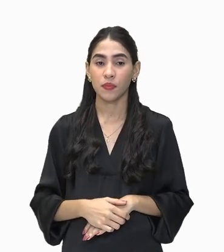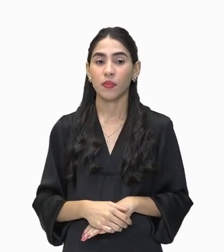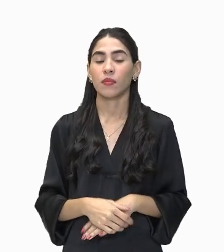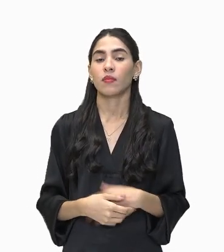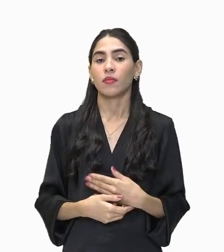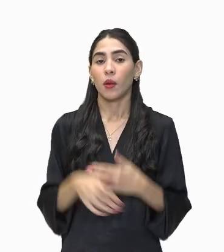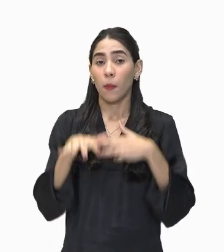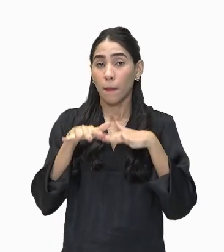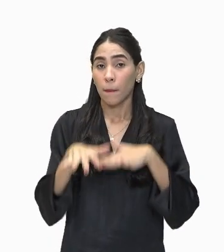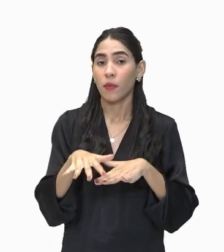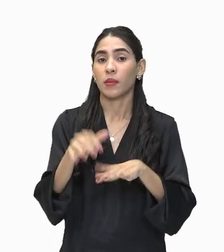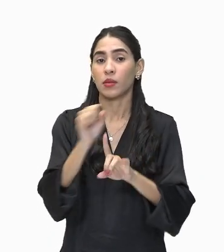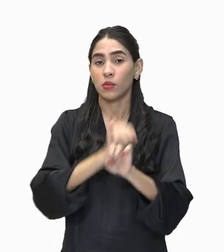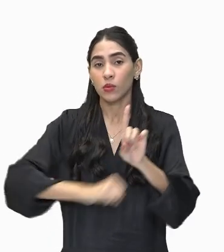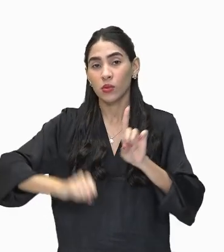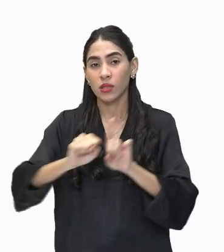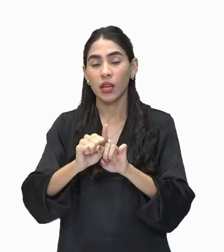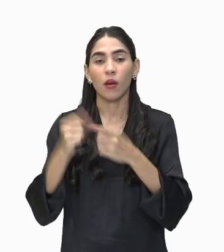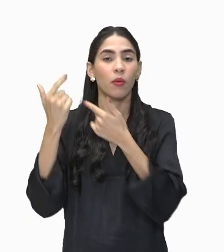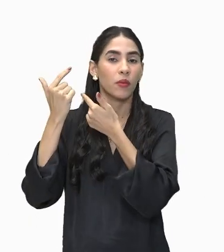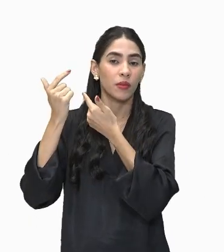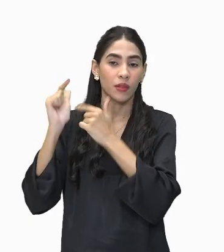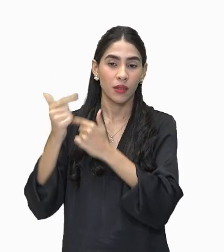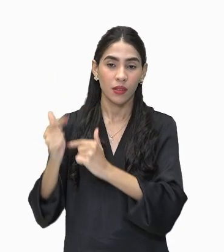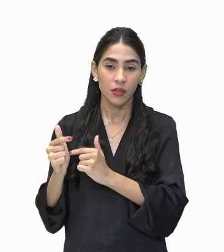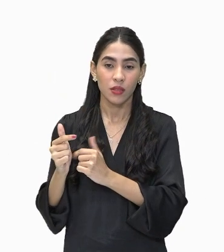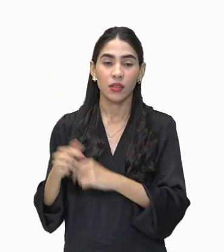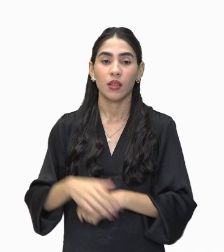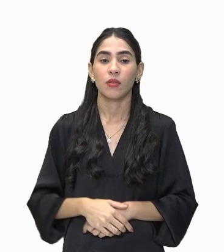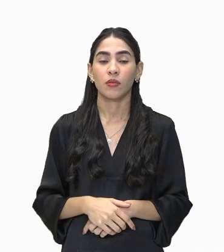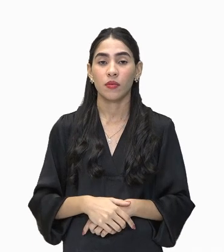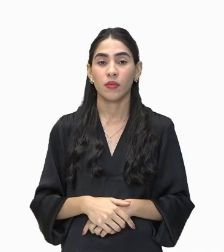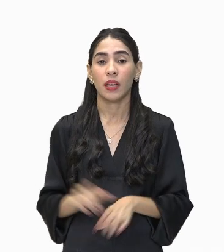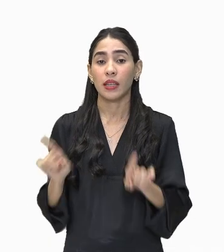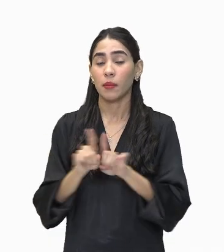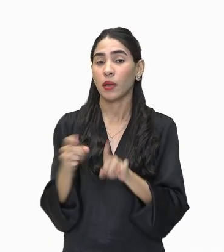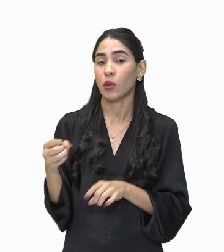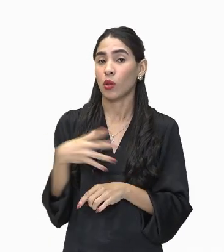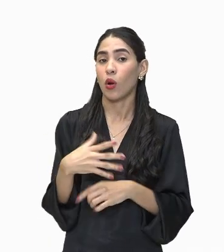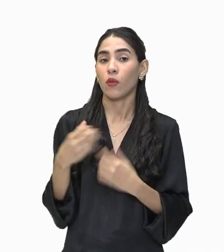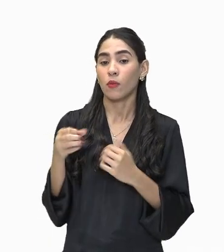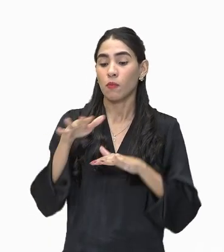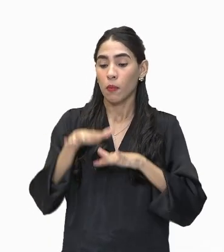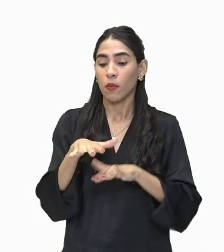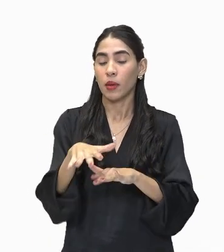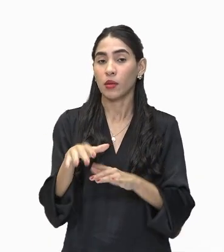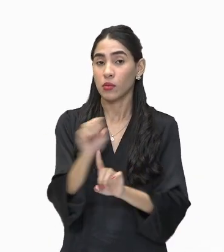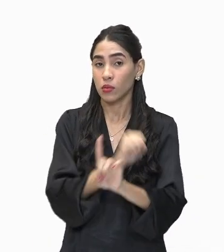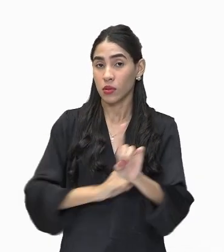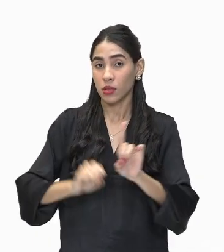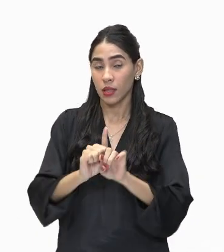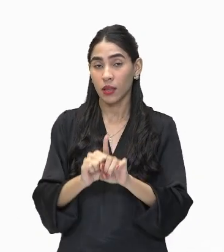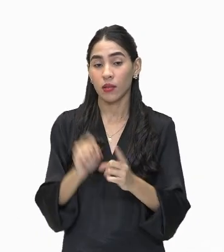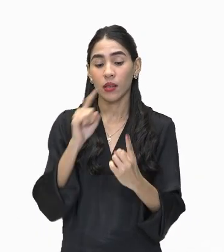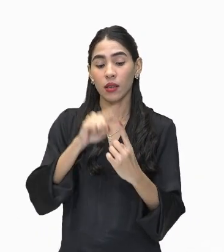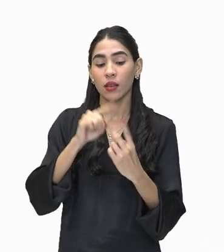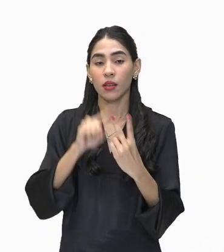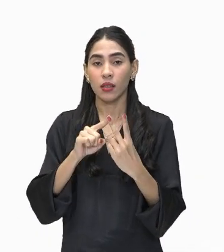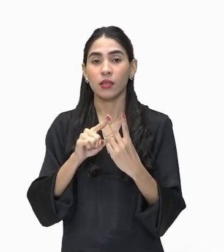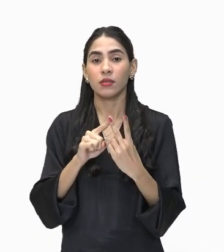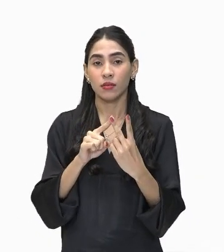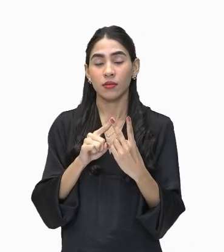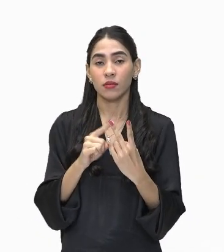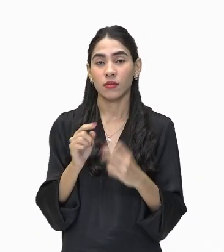sociais tradicionais e os novos movimentos sociais. Então, como nós vimos, temos duas visões de